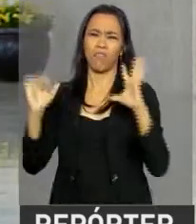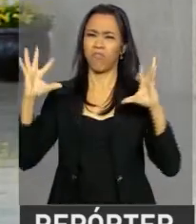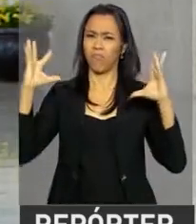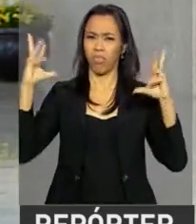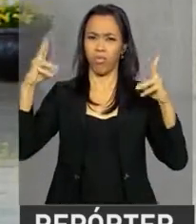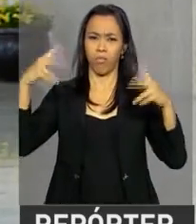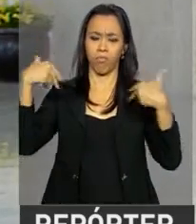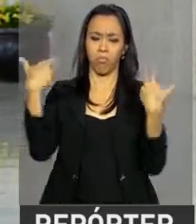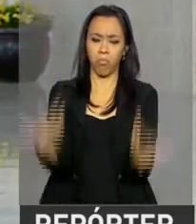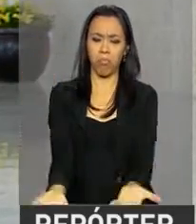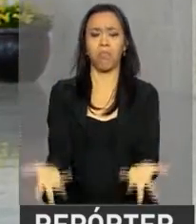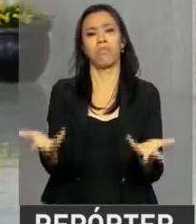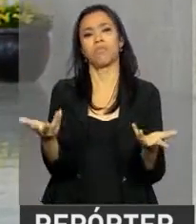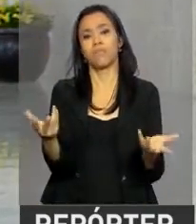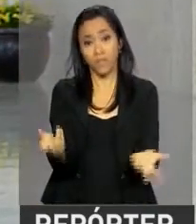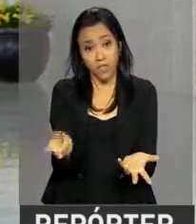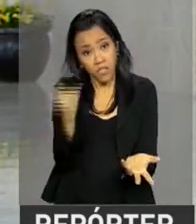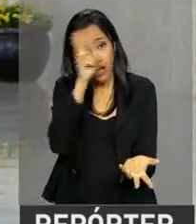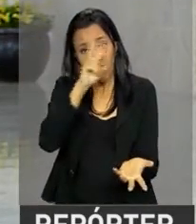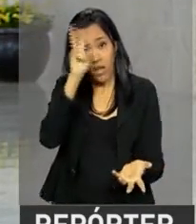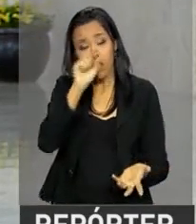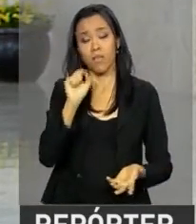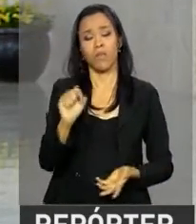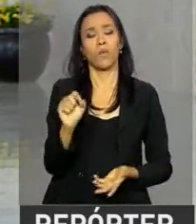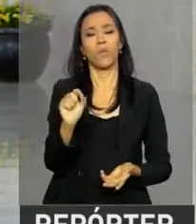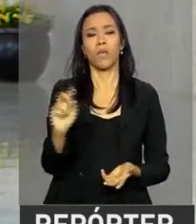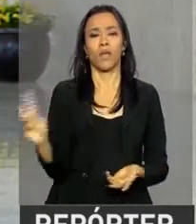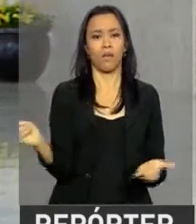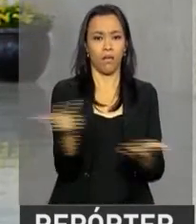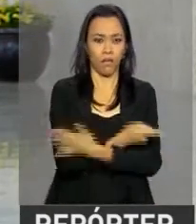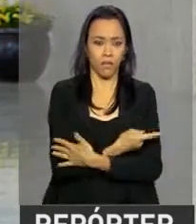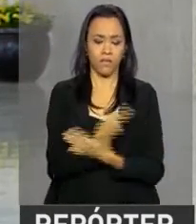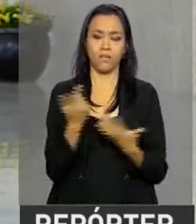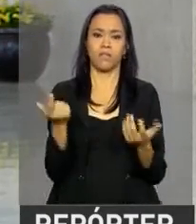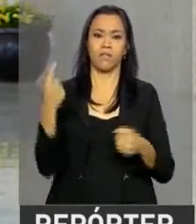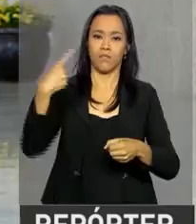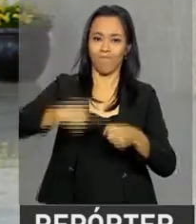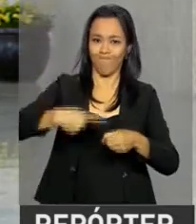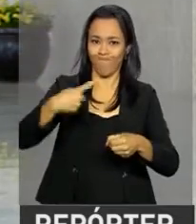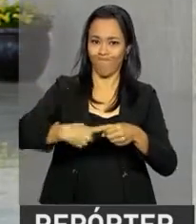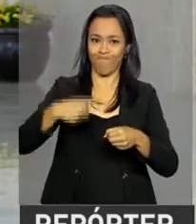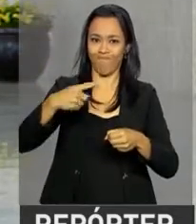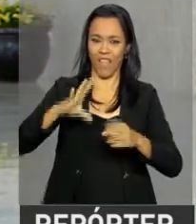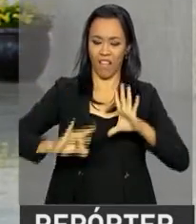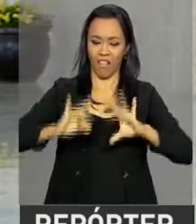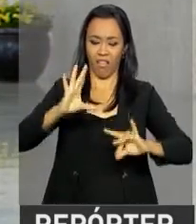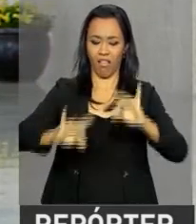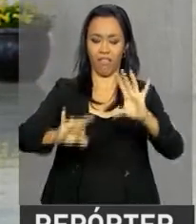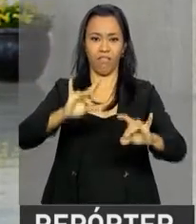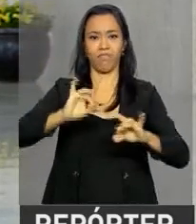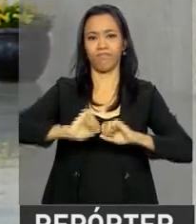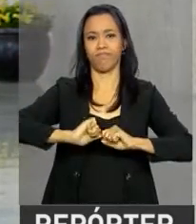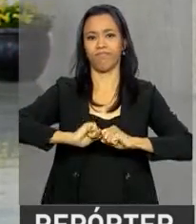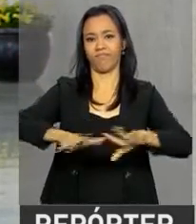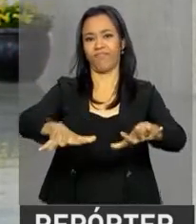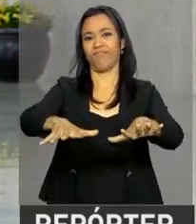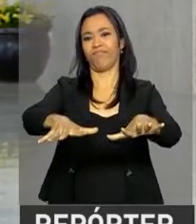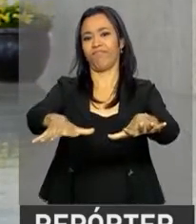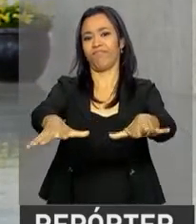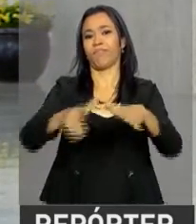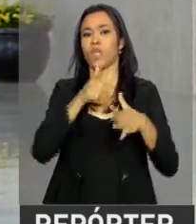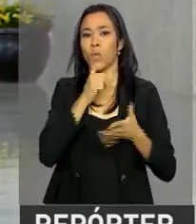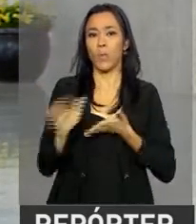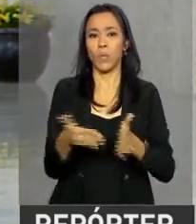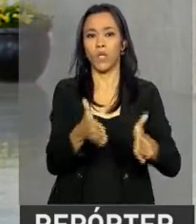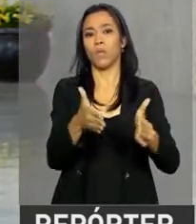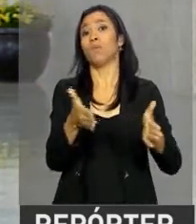toda a bacia do rio doce a gente lembra a extensão desse desastre a lama que saiu da barragem ocorreu todo o rio doce